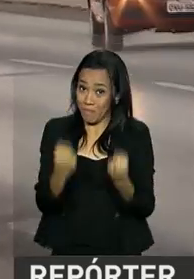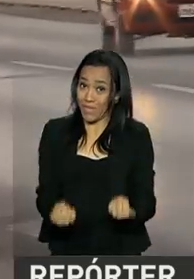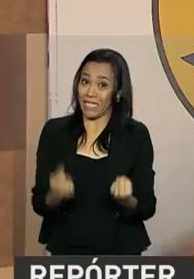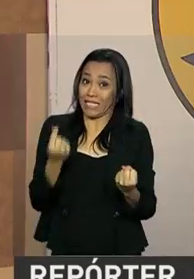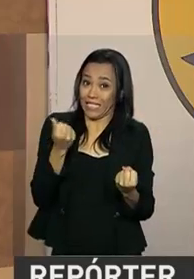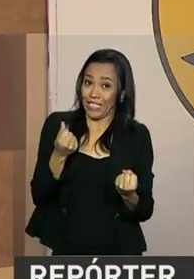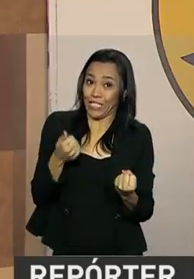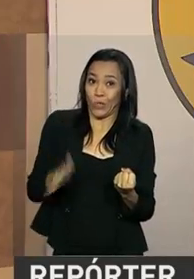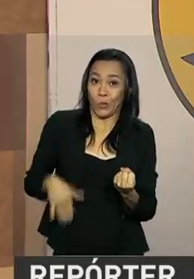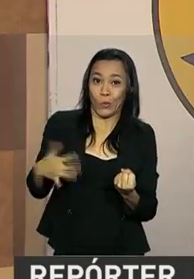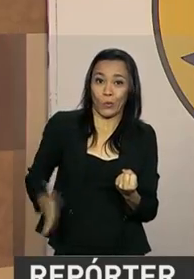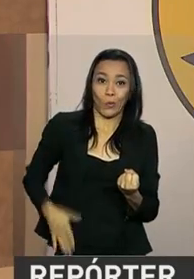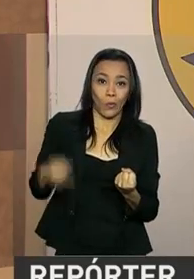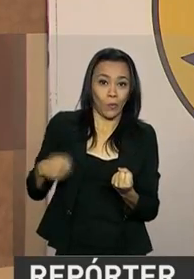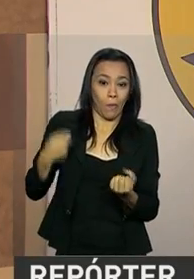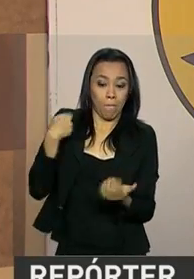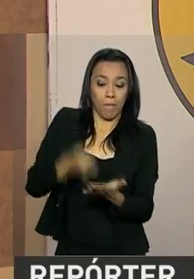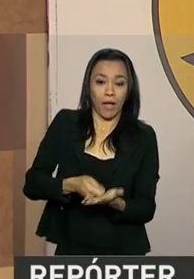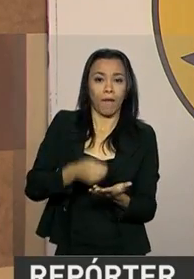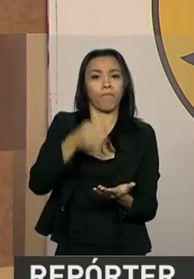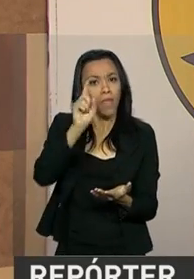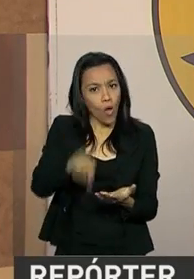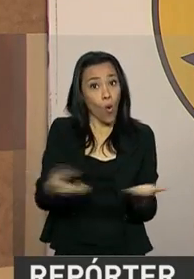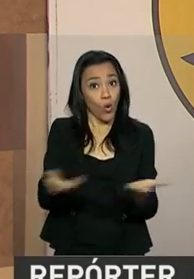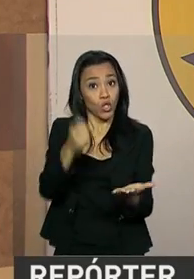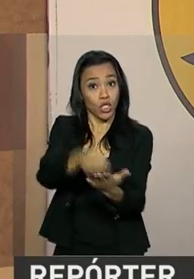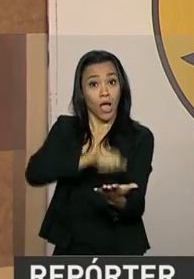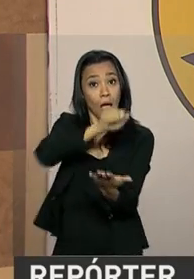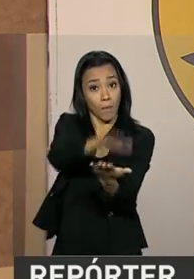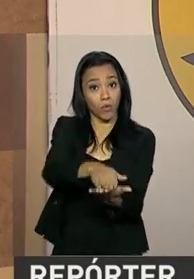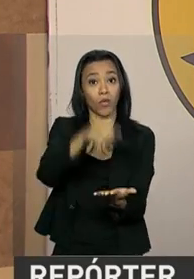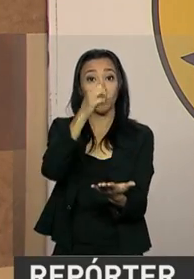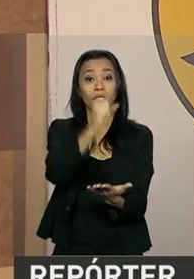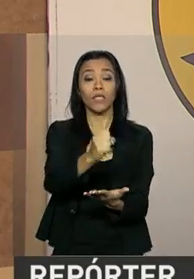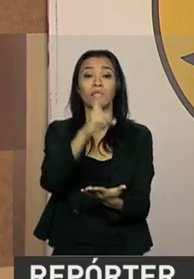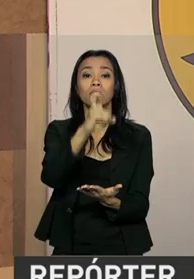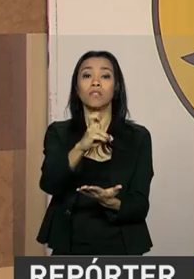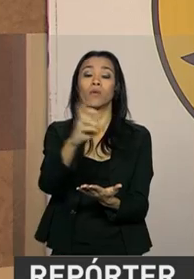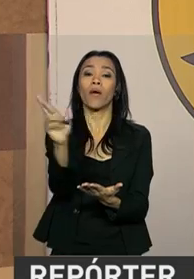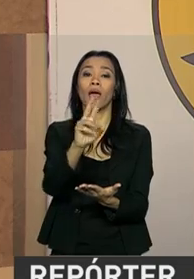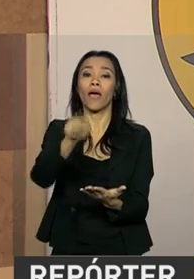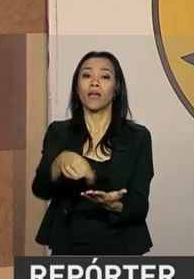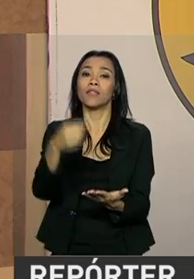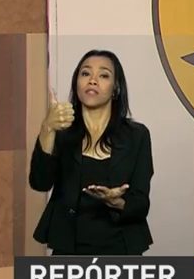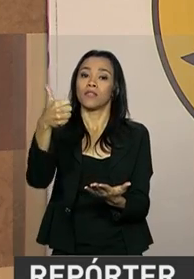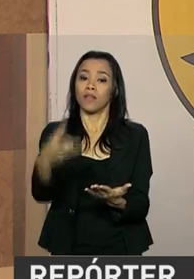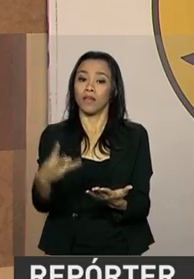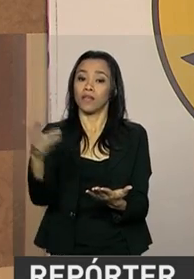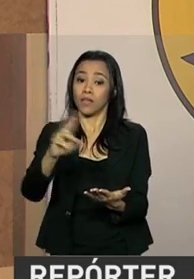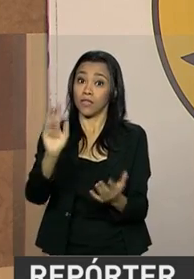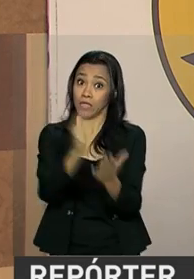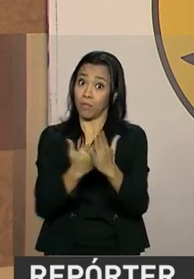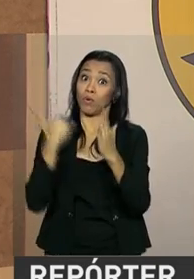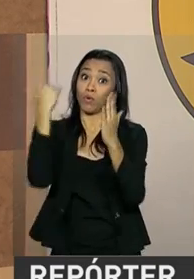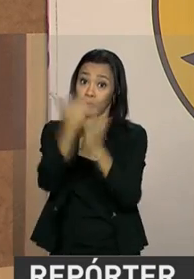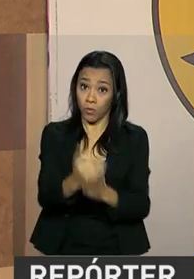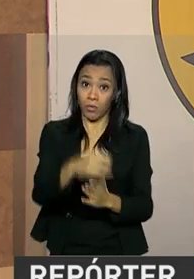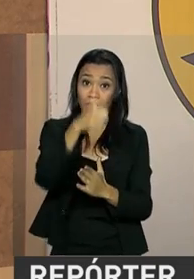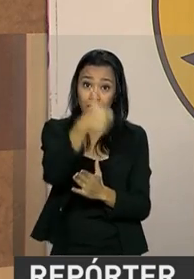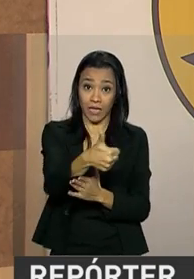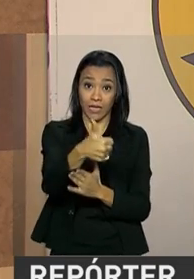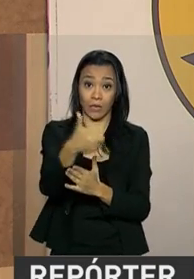motorista hoje a multa ela tá em r 85,13 e Novembro Ela vai para 130